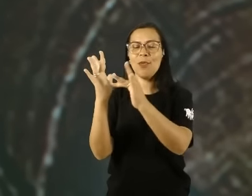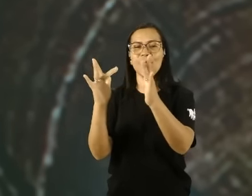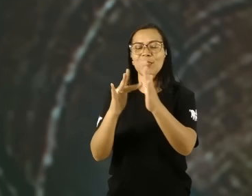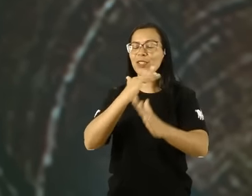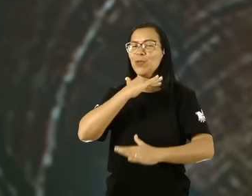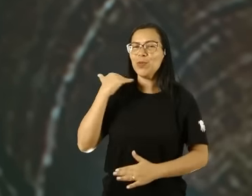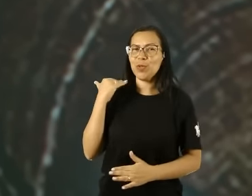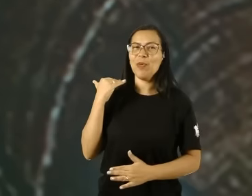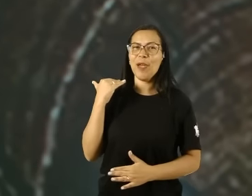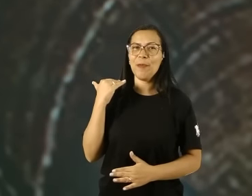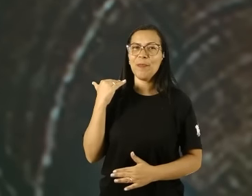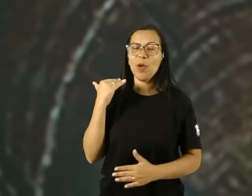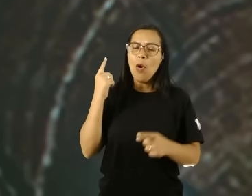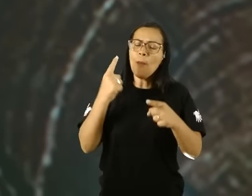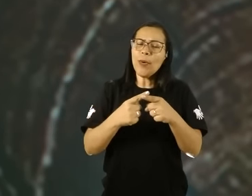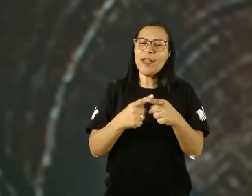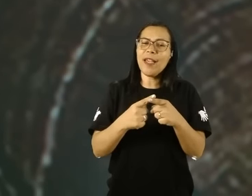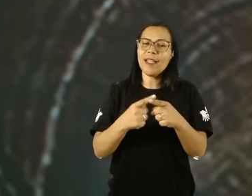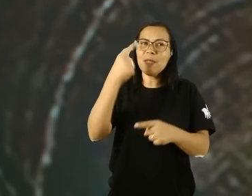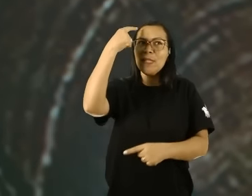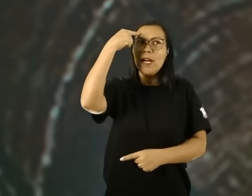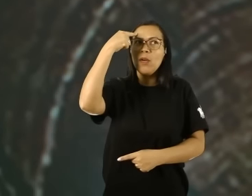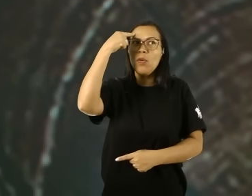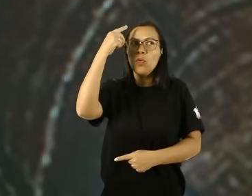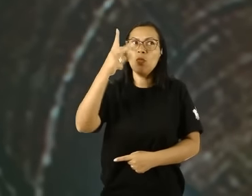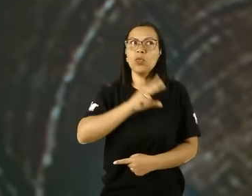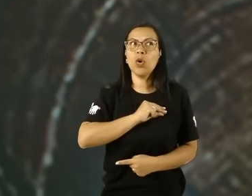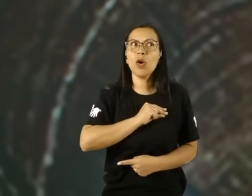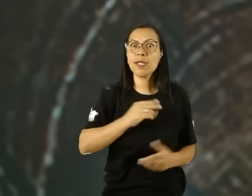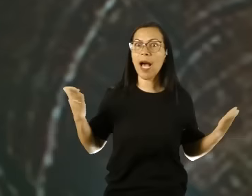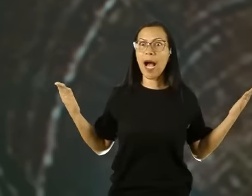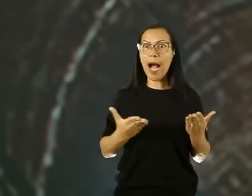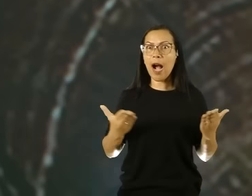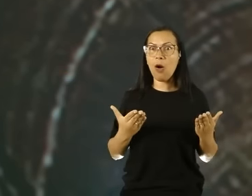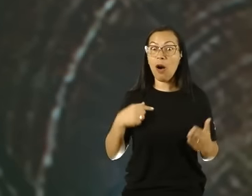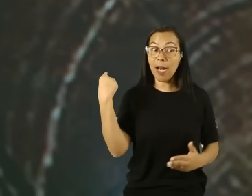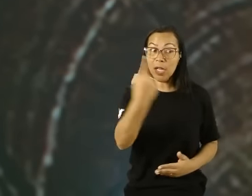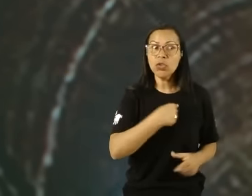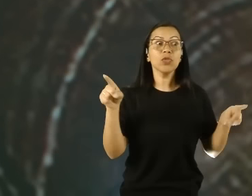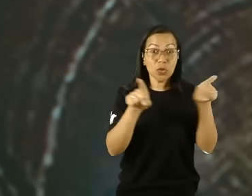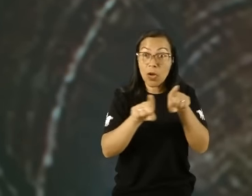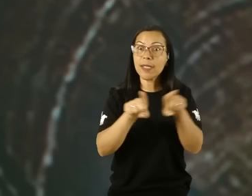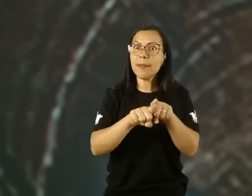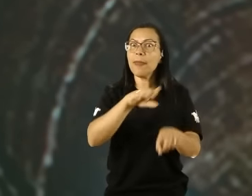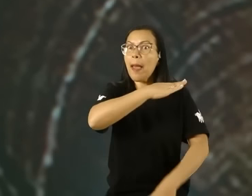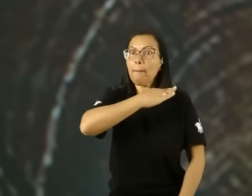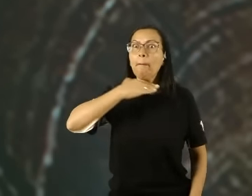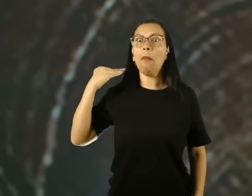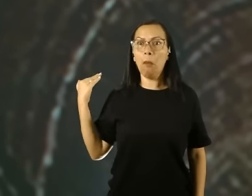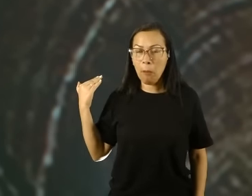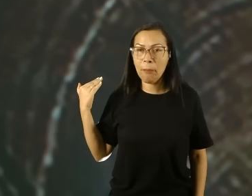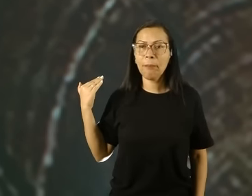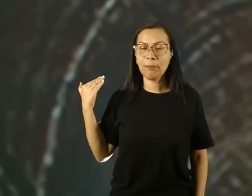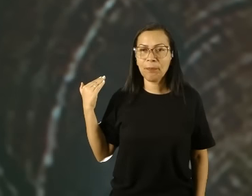chamados de fanático por terem seguido Jesus. Mas não parou por aí não. Nunca reclame do ruim, sempre pode ficar pior.